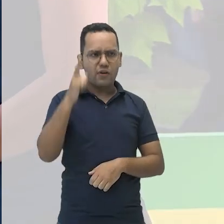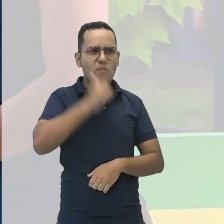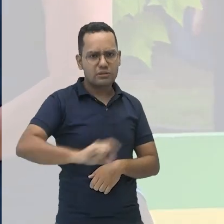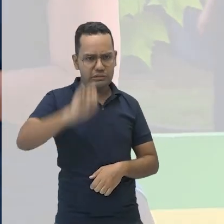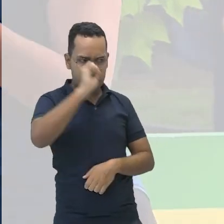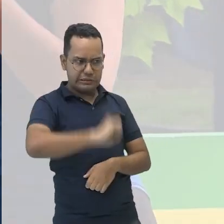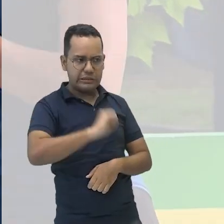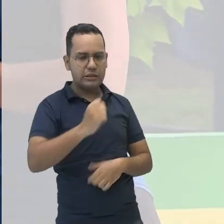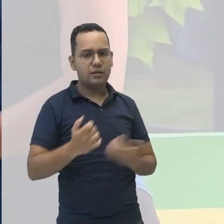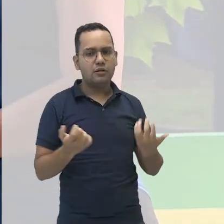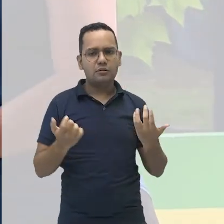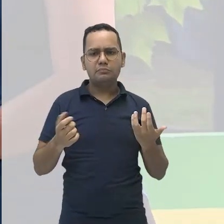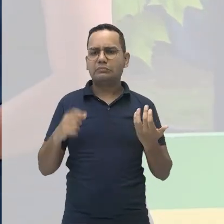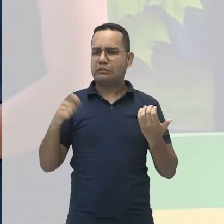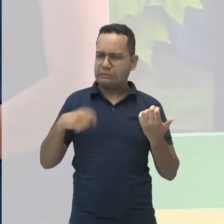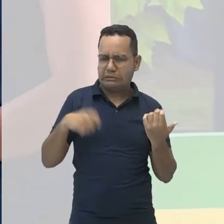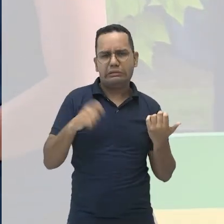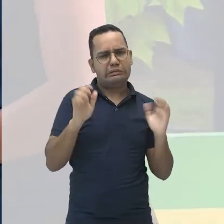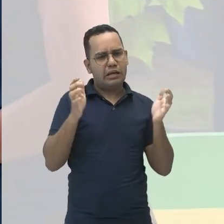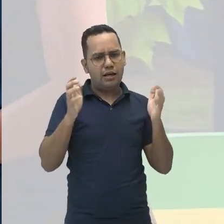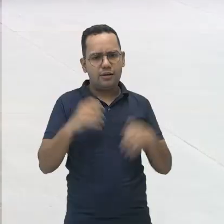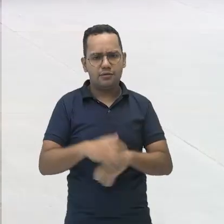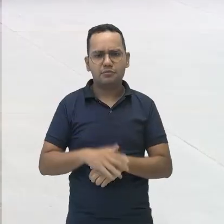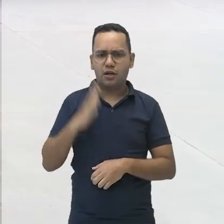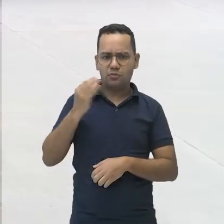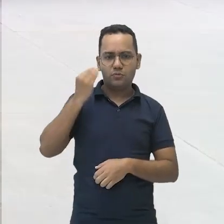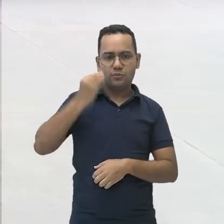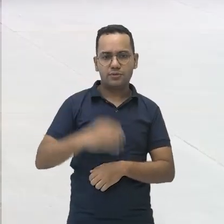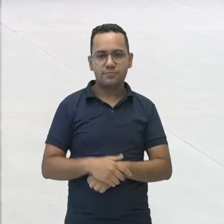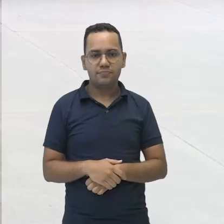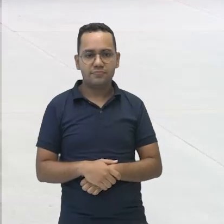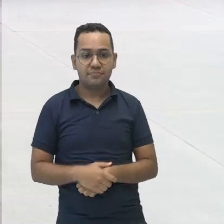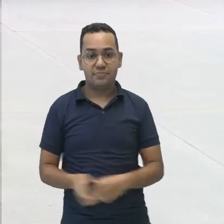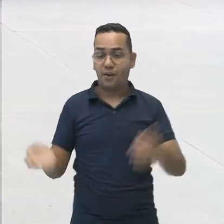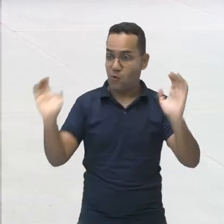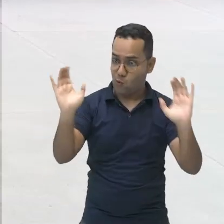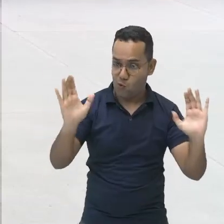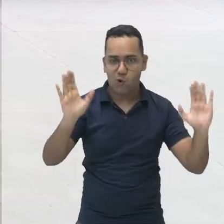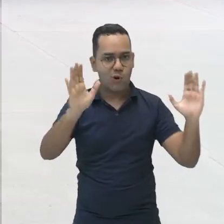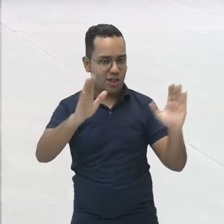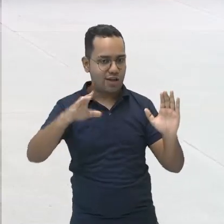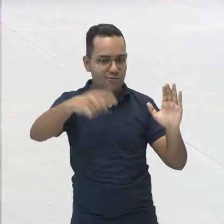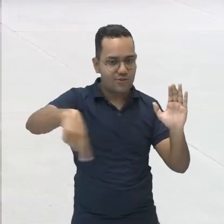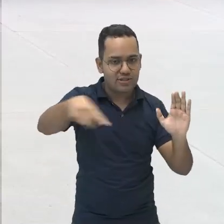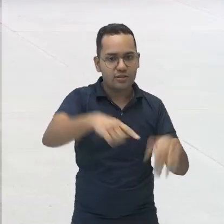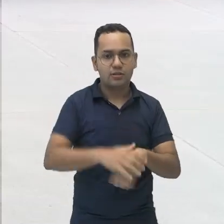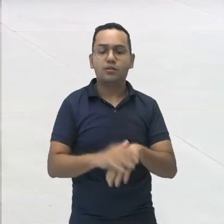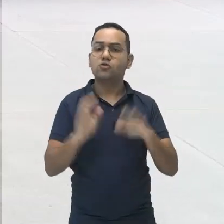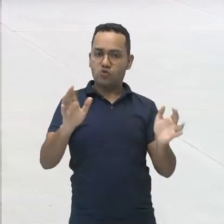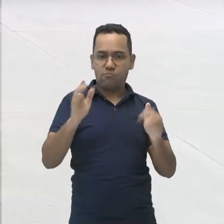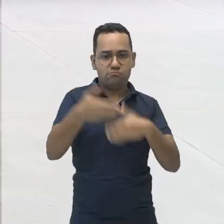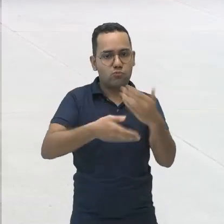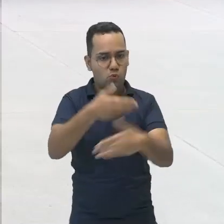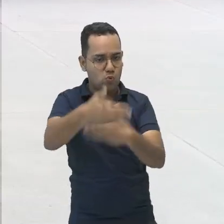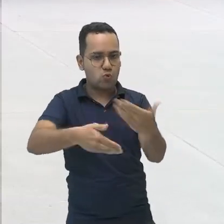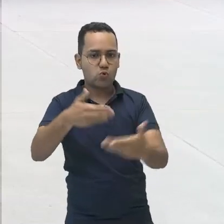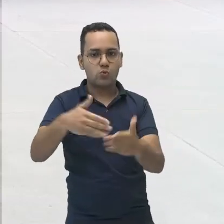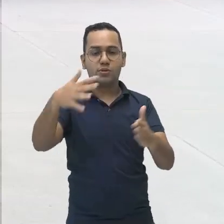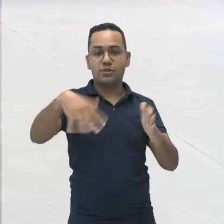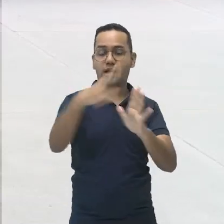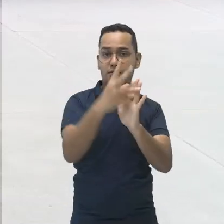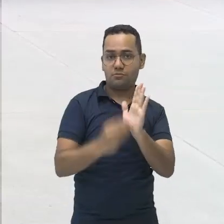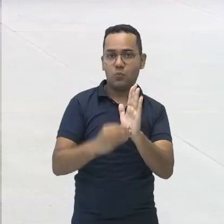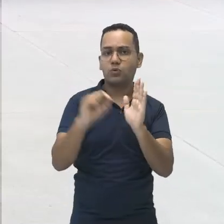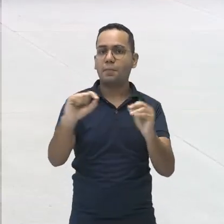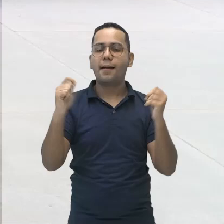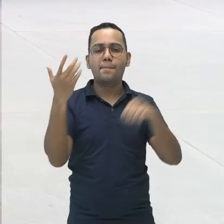Eu garanto, várias vezes já fiz isso, tô acostumada. Olá pessoal, tudo bem? Então vamos dar prosseguimento ao nosso conteúdo de